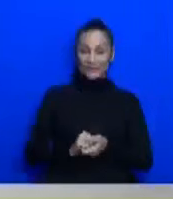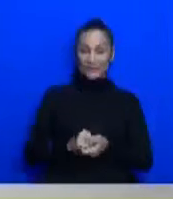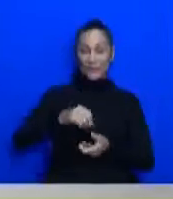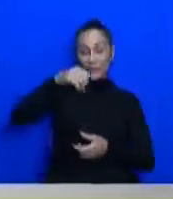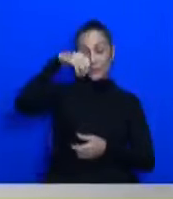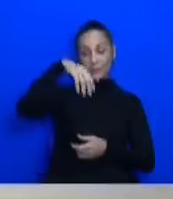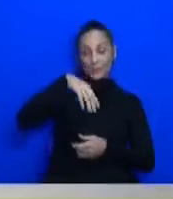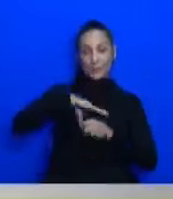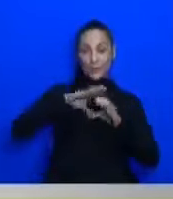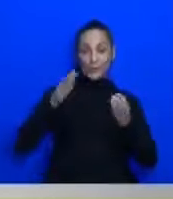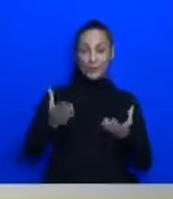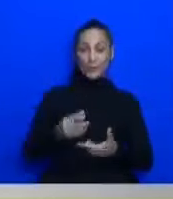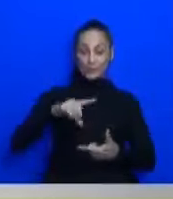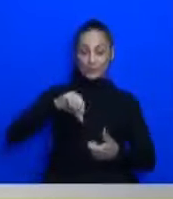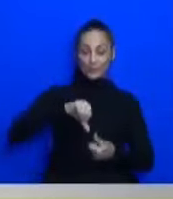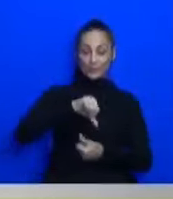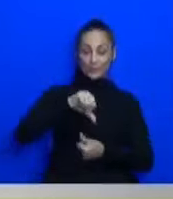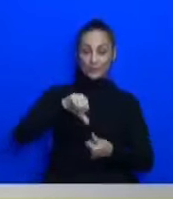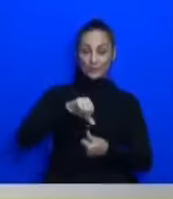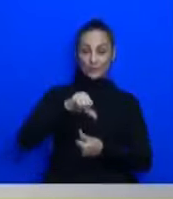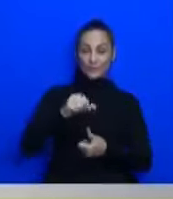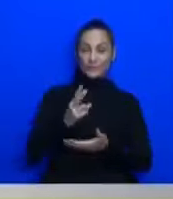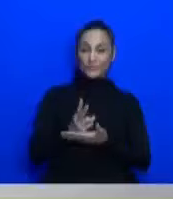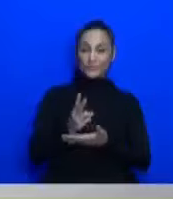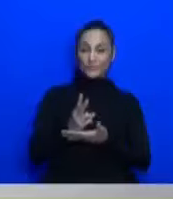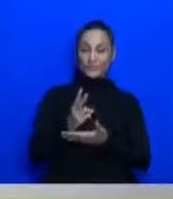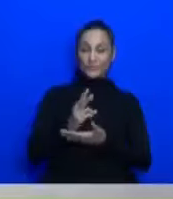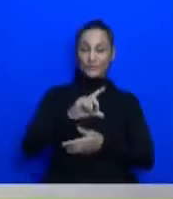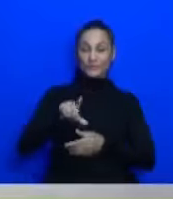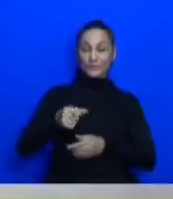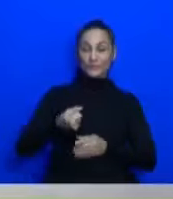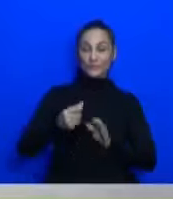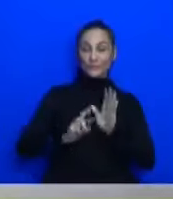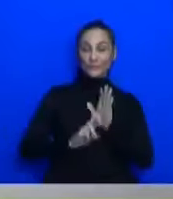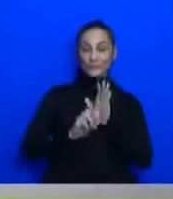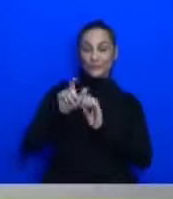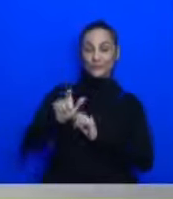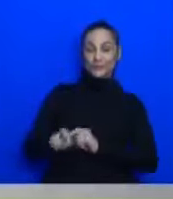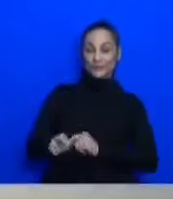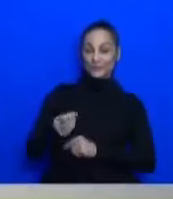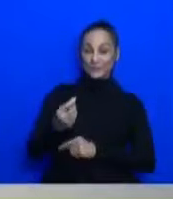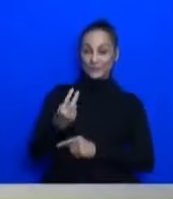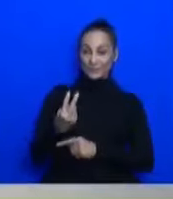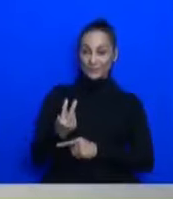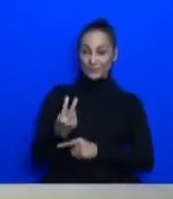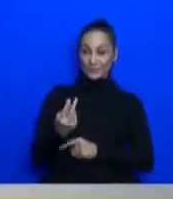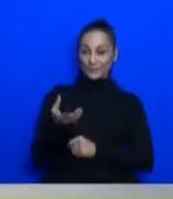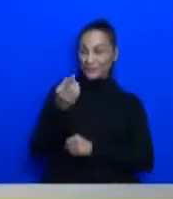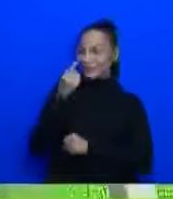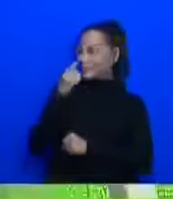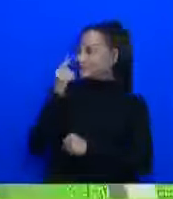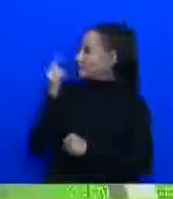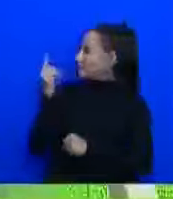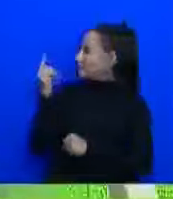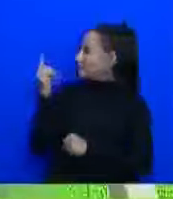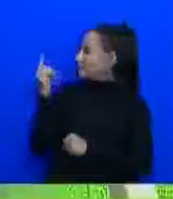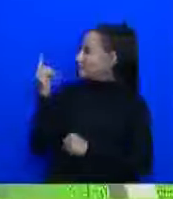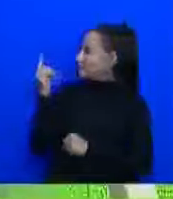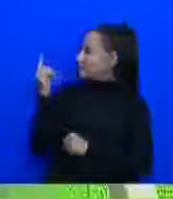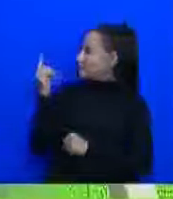Bola no suporte, o globo será identificado. Agora para o sorteio do número correspondente à coluna número 2. Bola